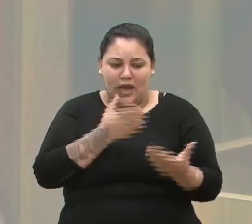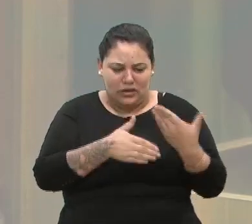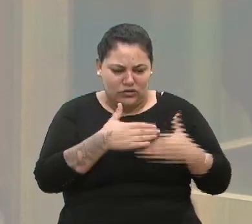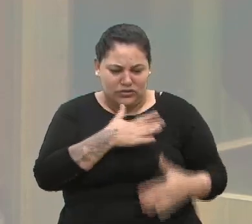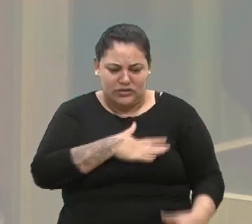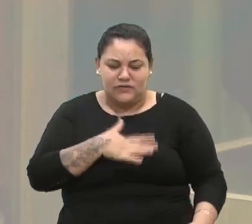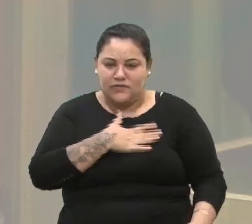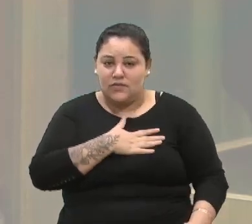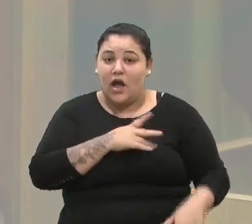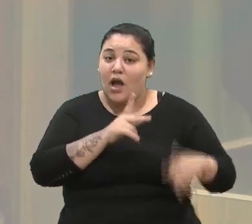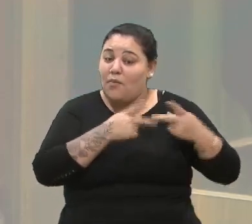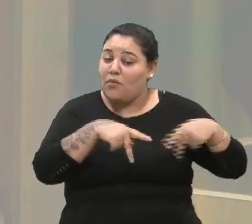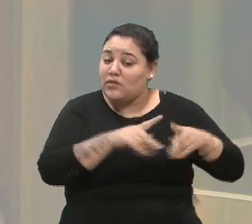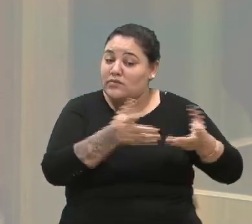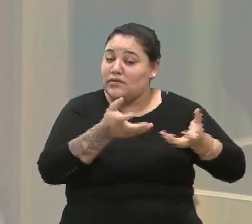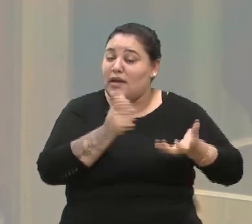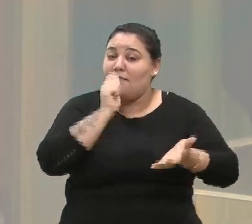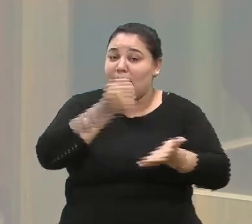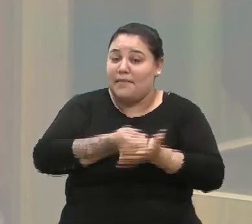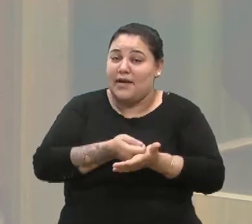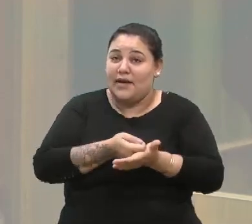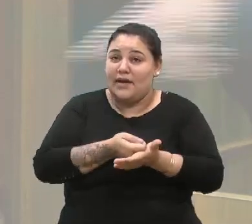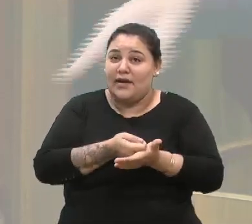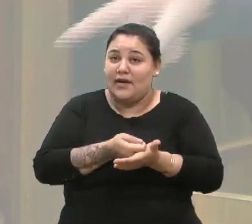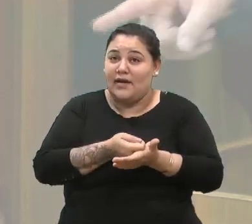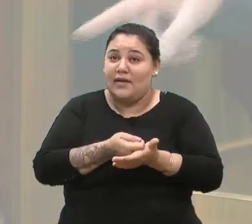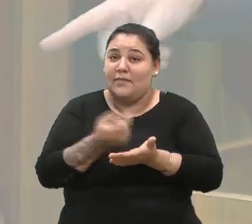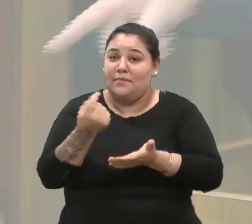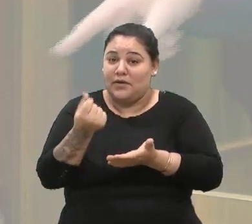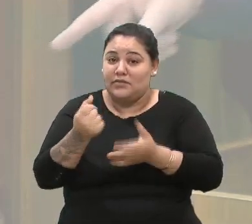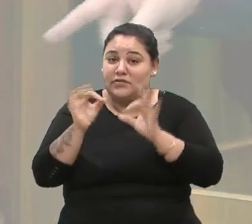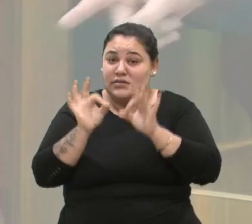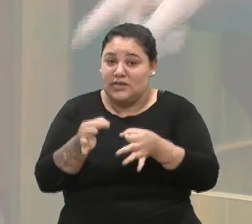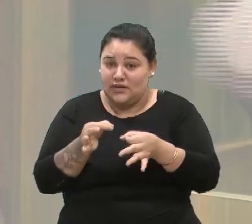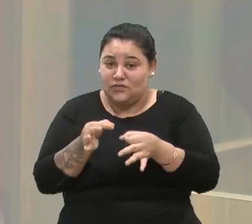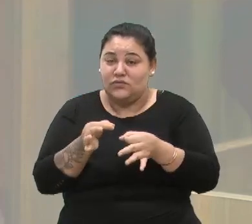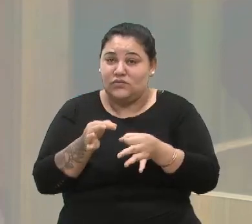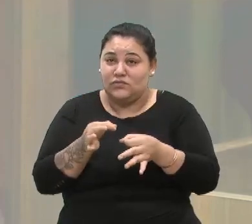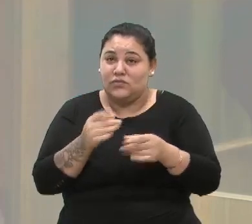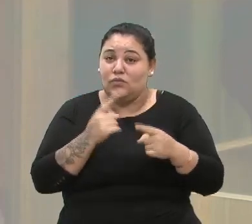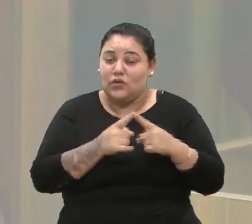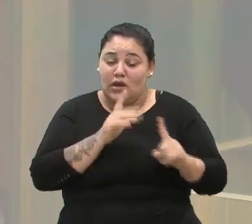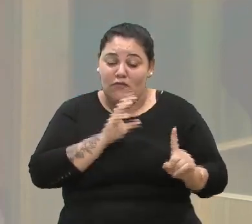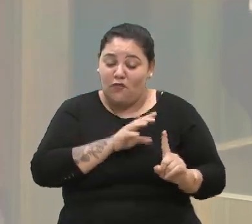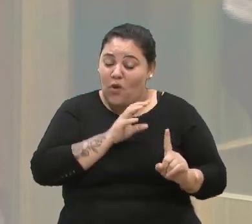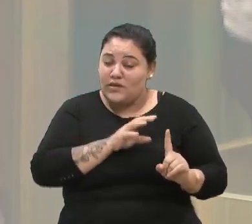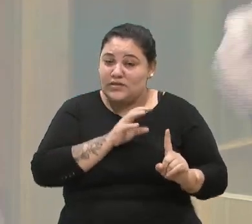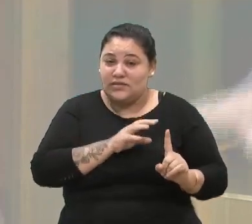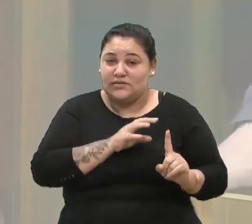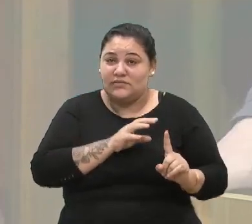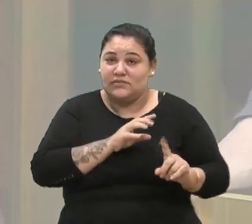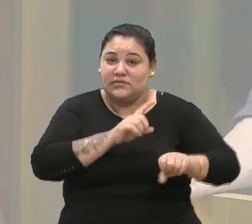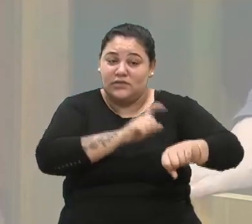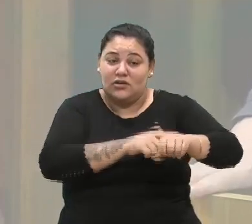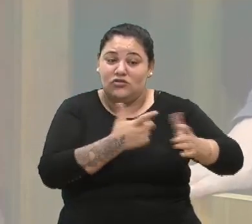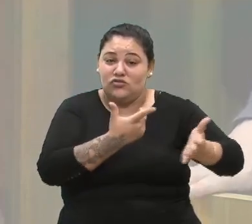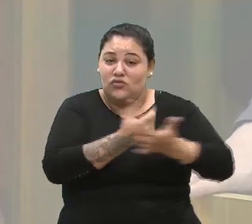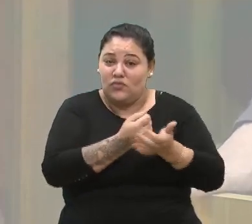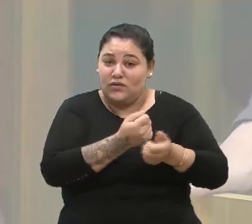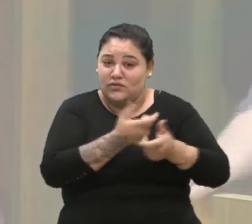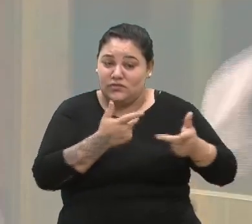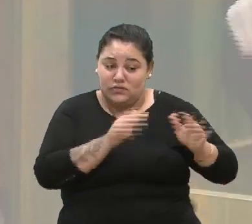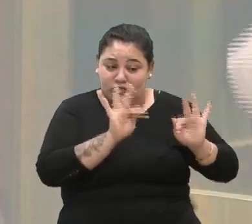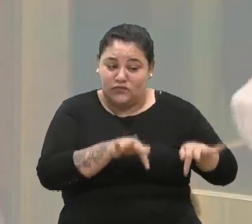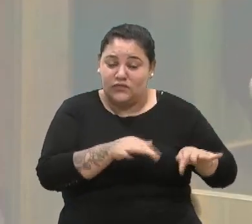pagar um preço justo, o menor possível, porque isso aí influencia no bolso na hora de comprar os alimentos no final do